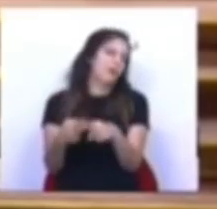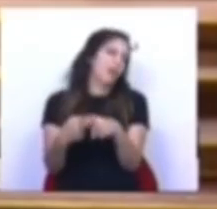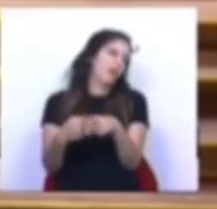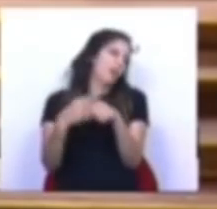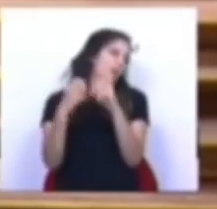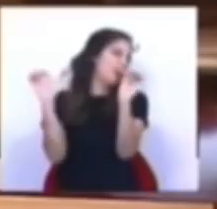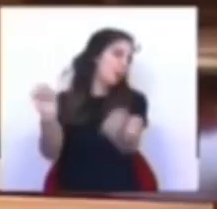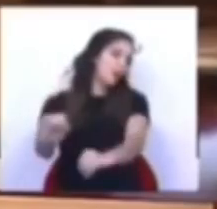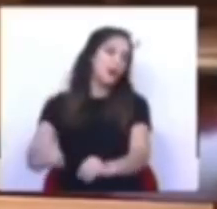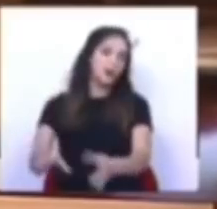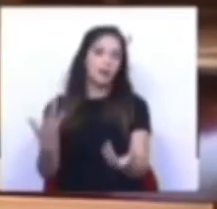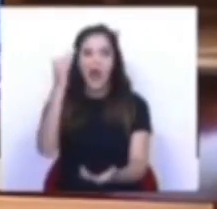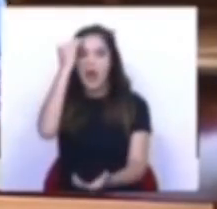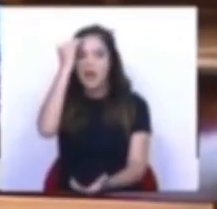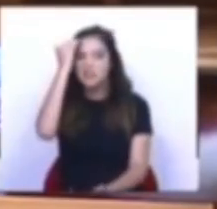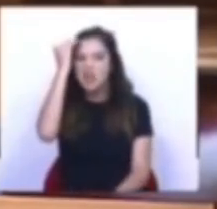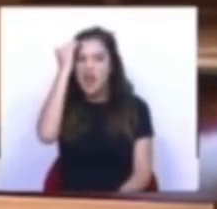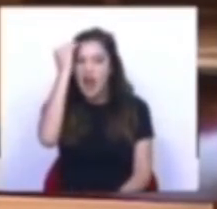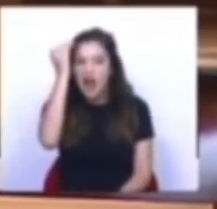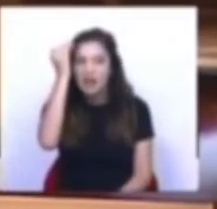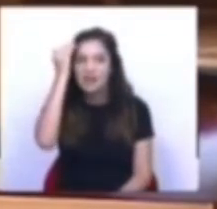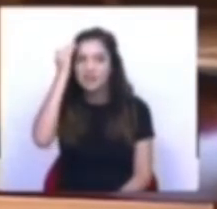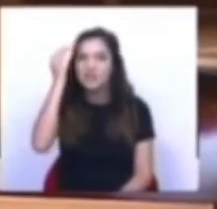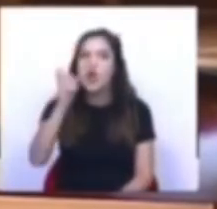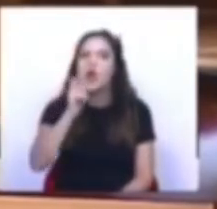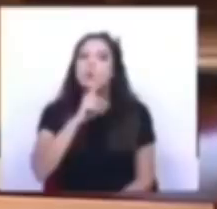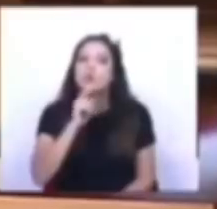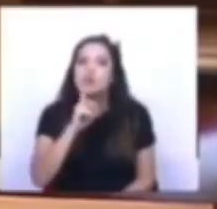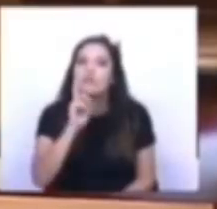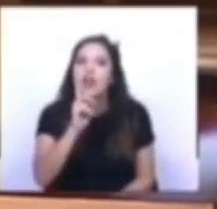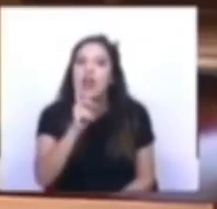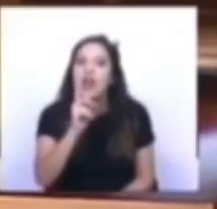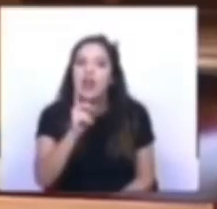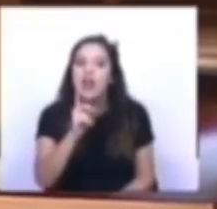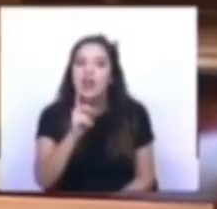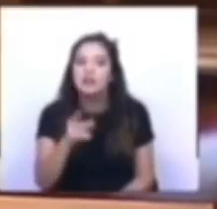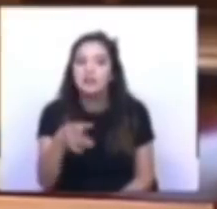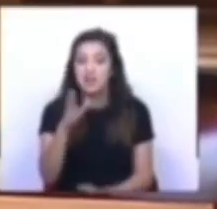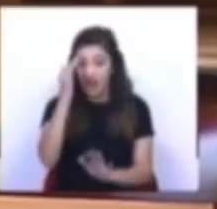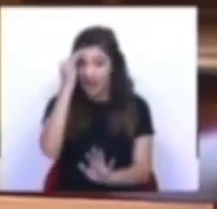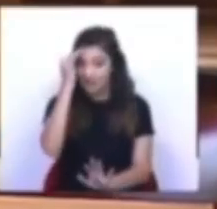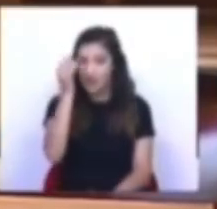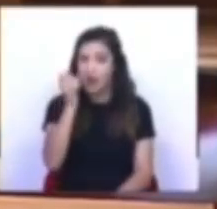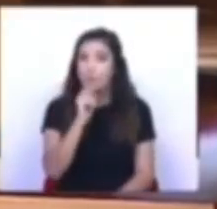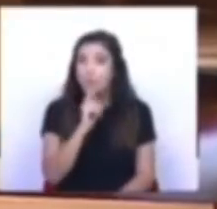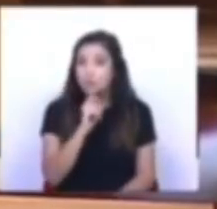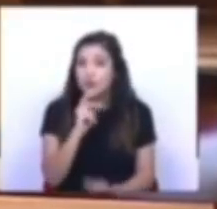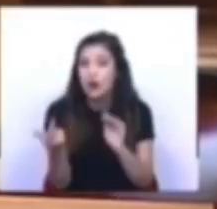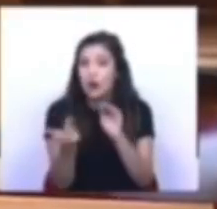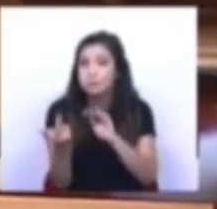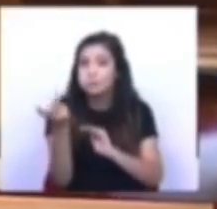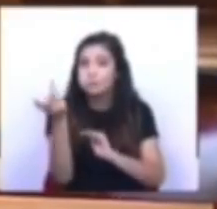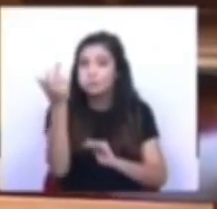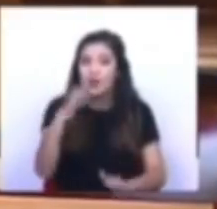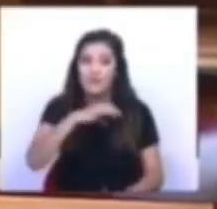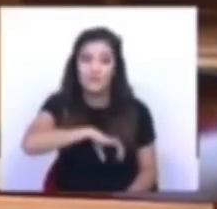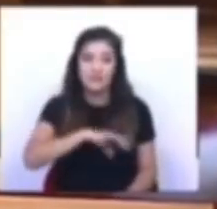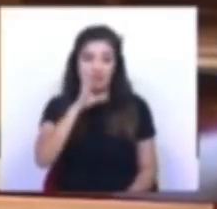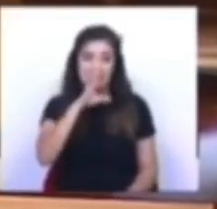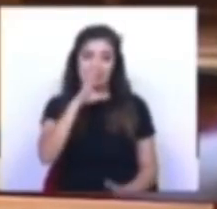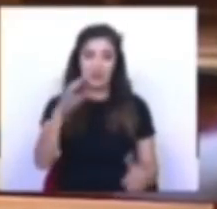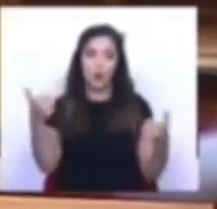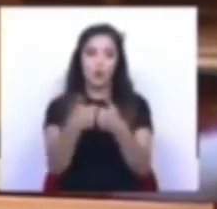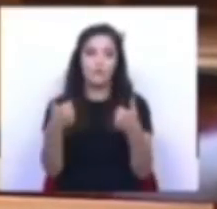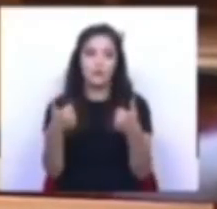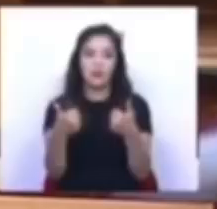nada, e achar que é possível aumentar, é achar que é possível aumentar os salários, se aumentar a